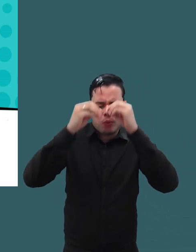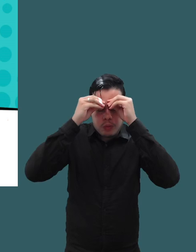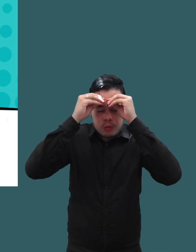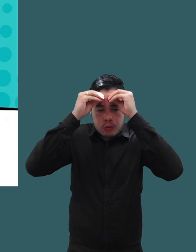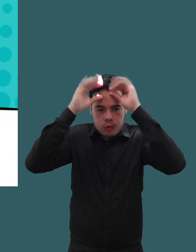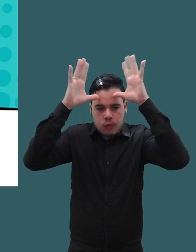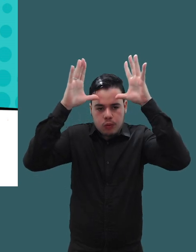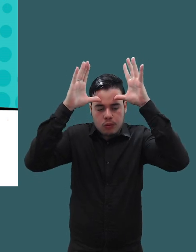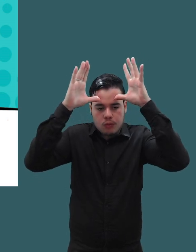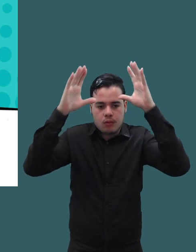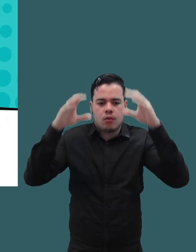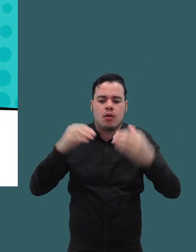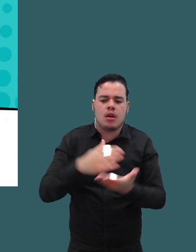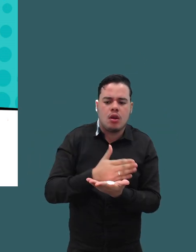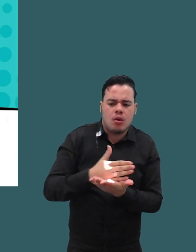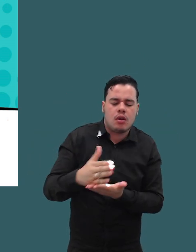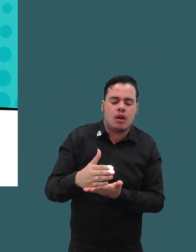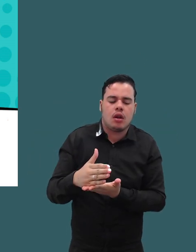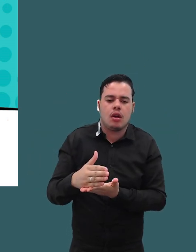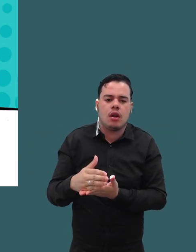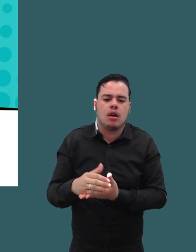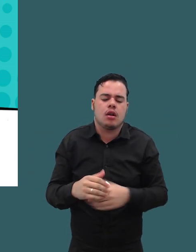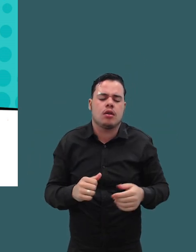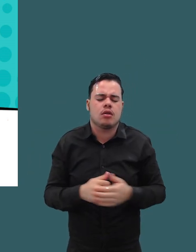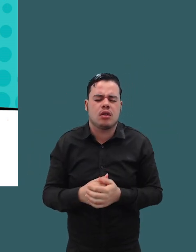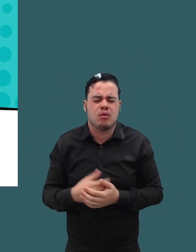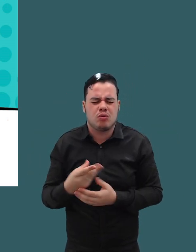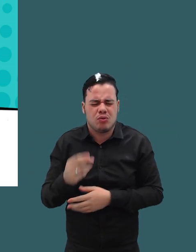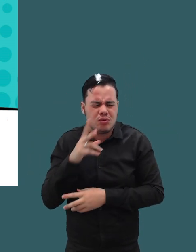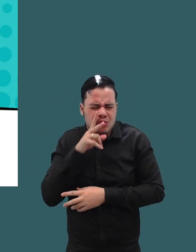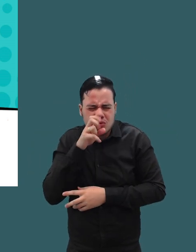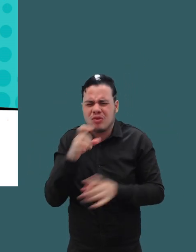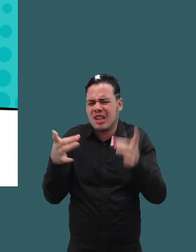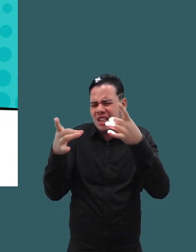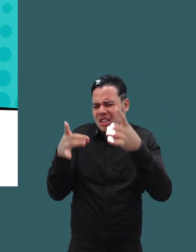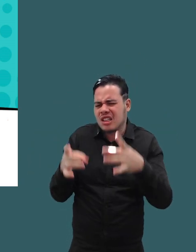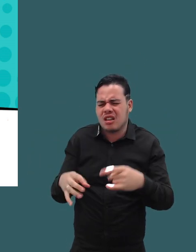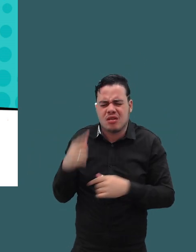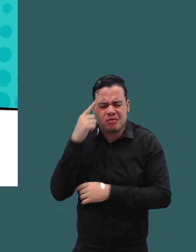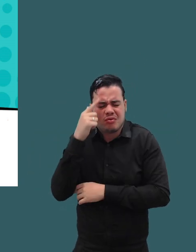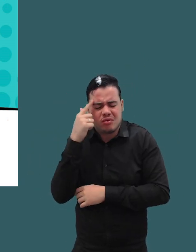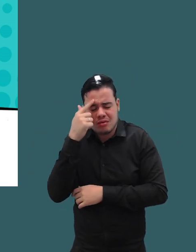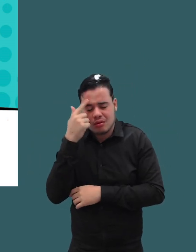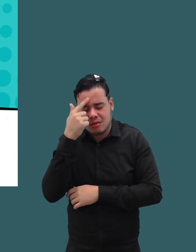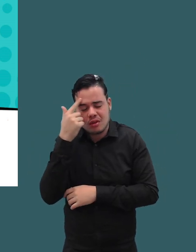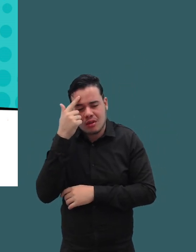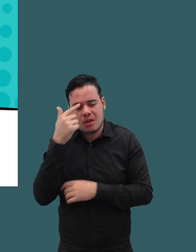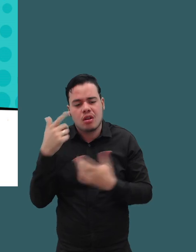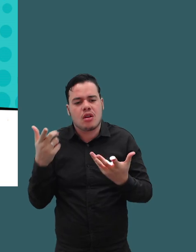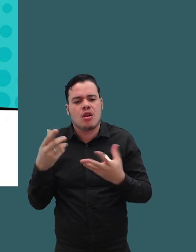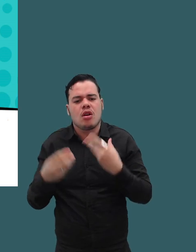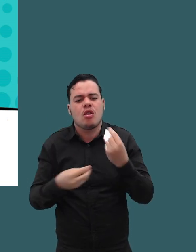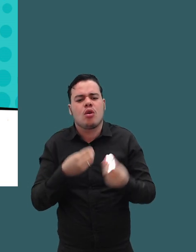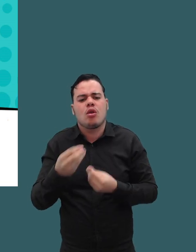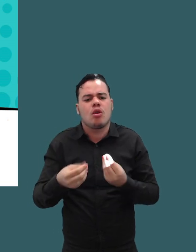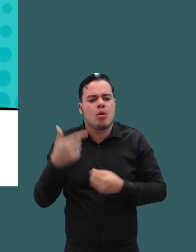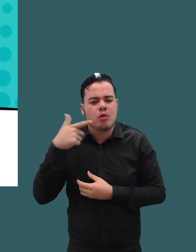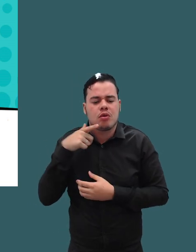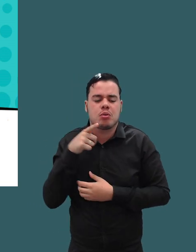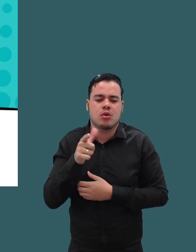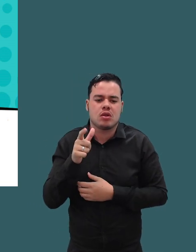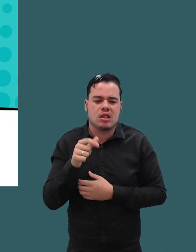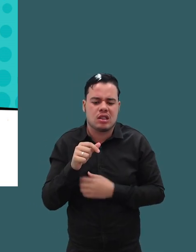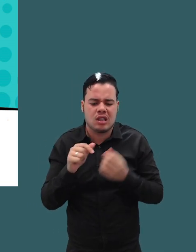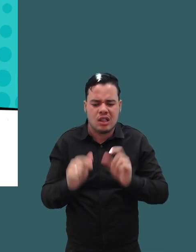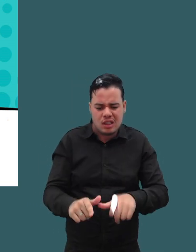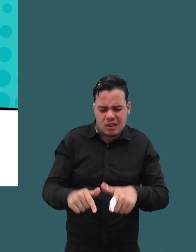é um campo do debate estratégico para a ciência, para a nossa estratégia. Nós não vamos conseguir